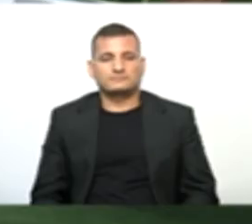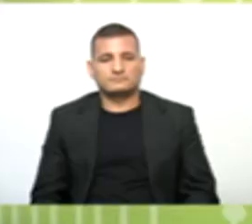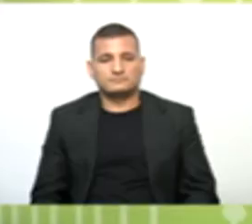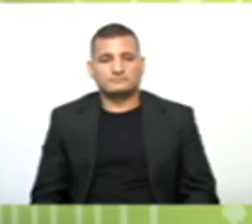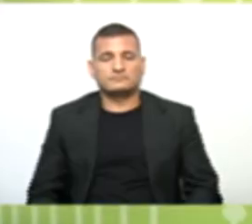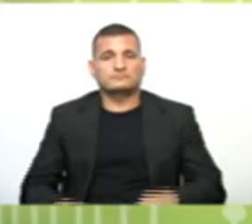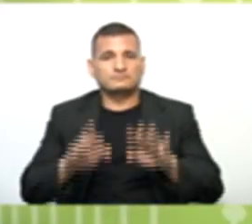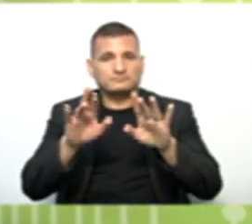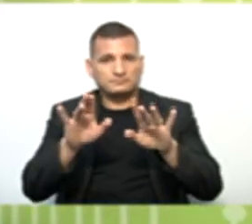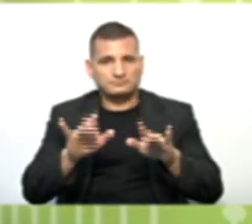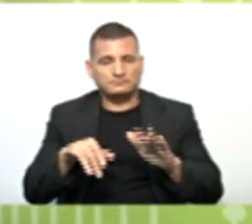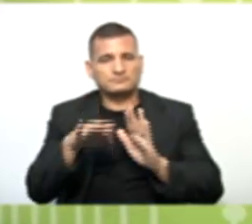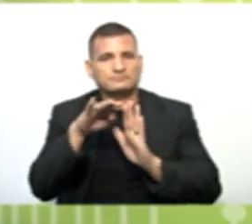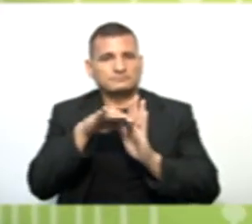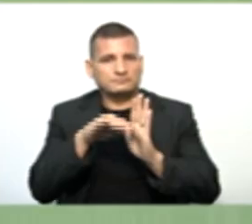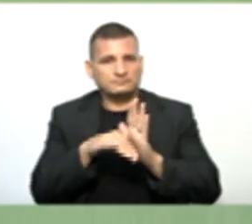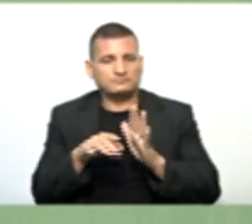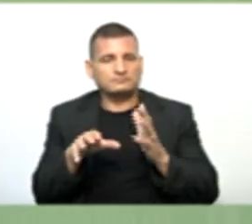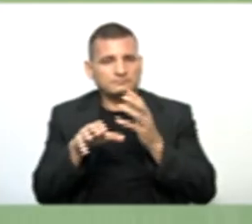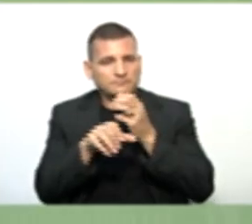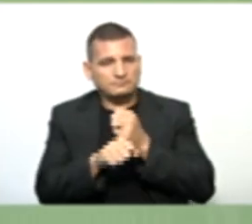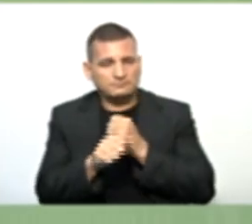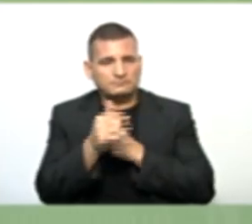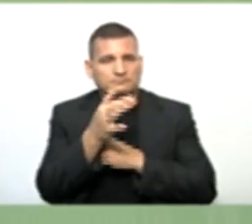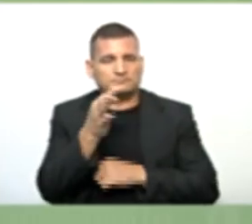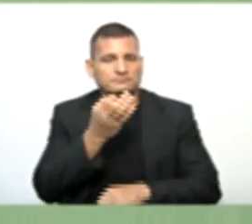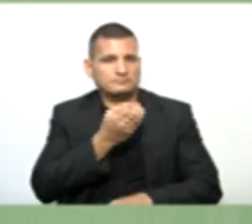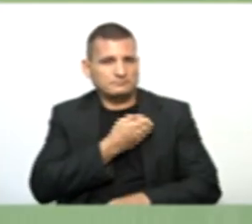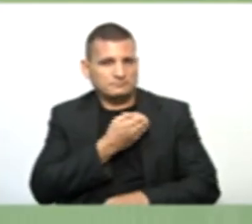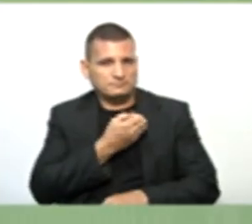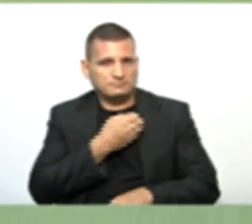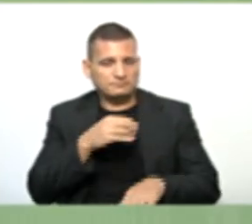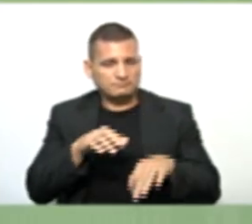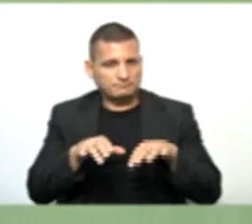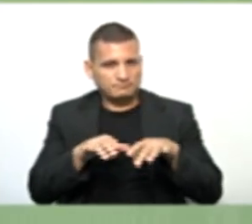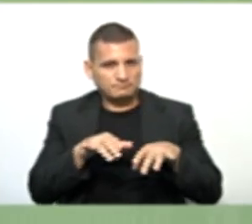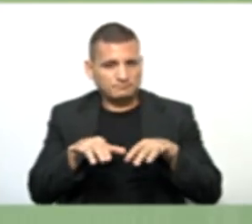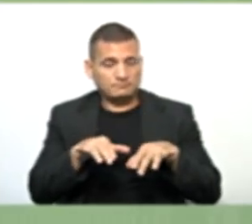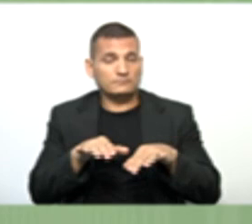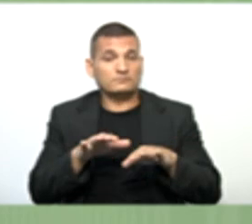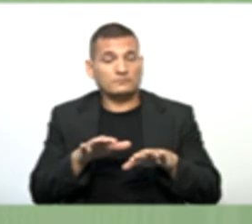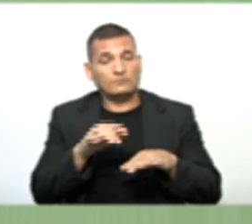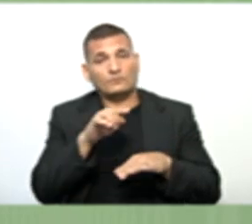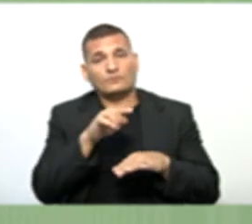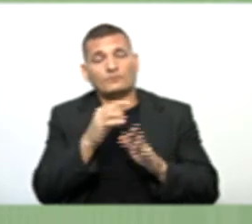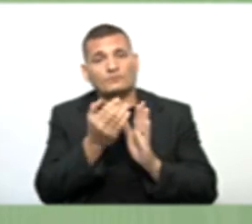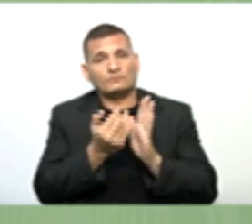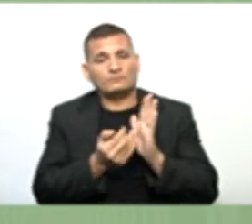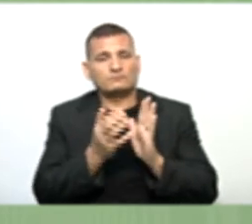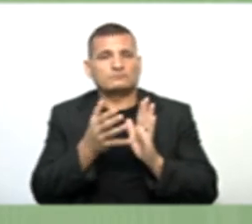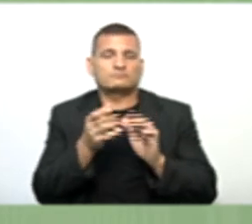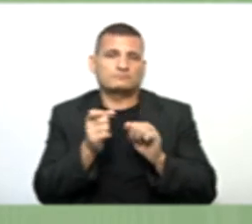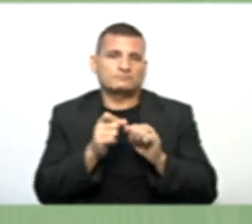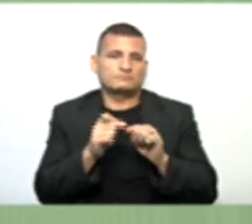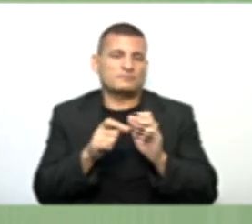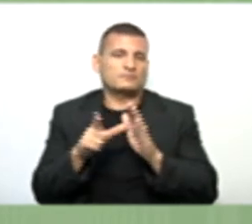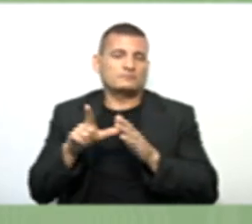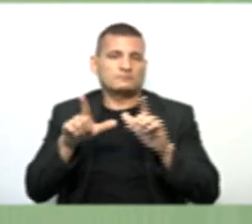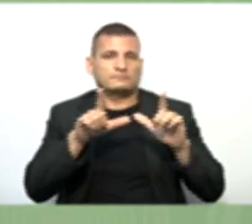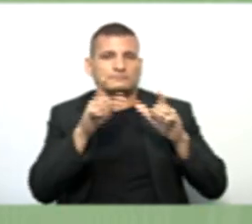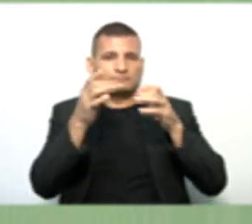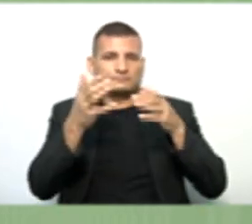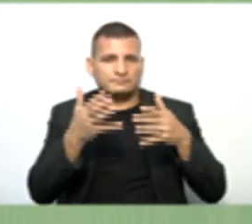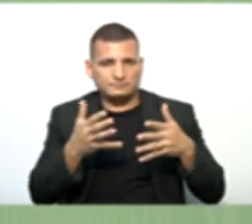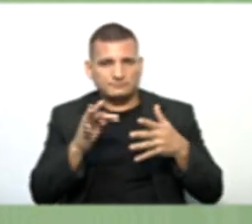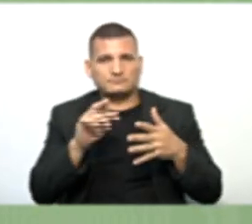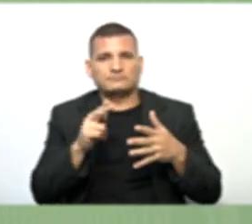escreva um programa que calcula o somatório de 10 números do teclado. Então, esse programa eu já fiz ele no final do último tutorial que a gente viu, e eu